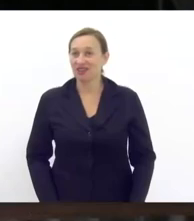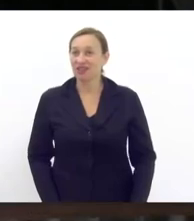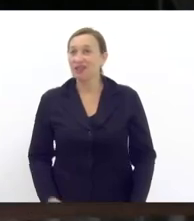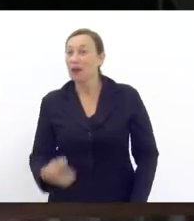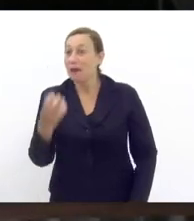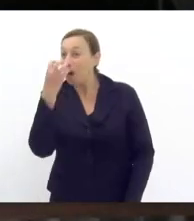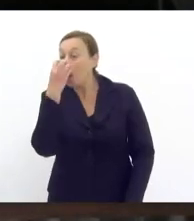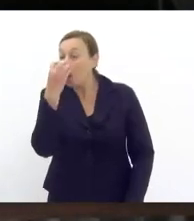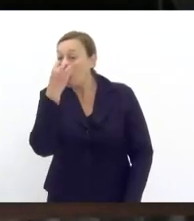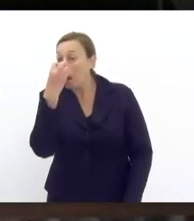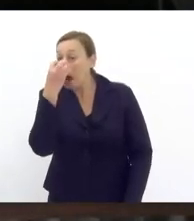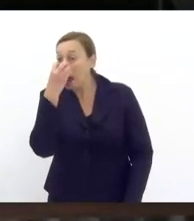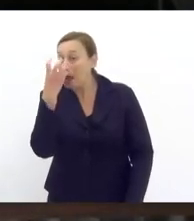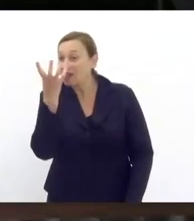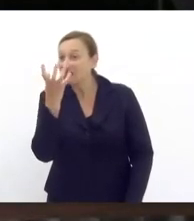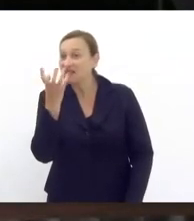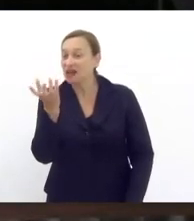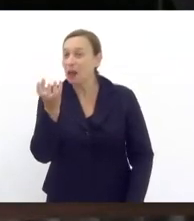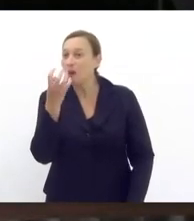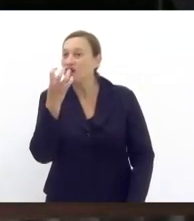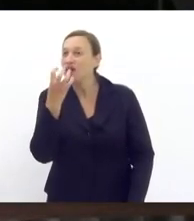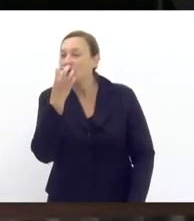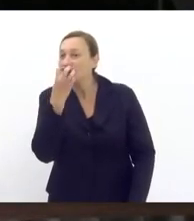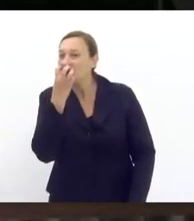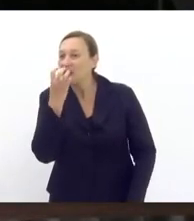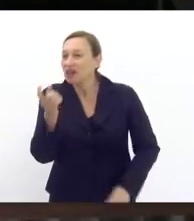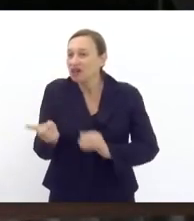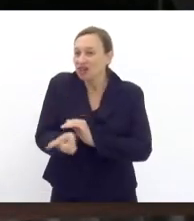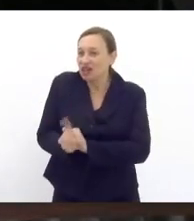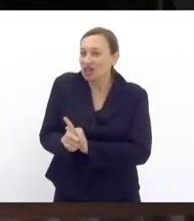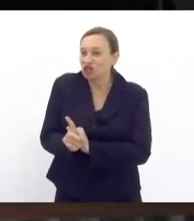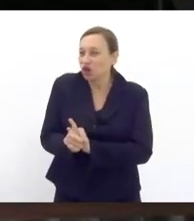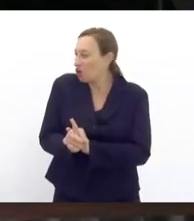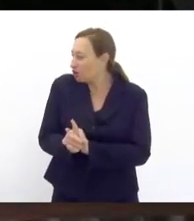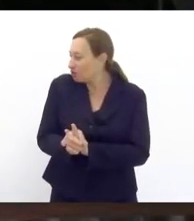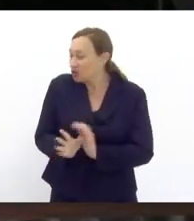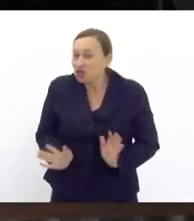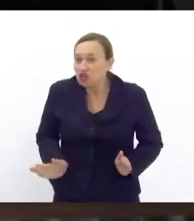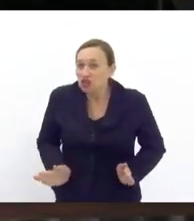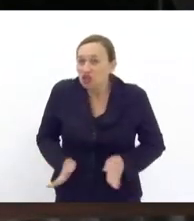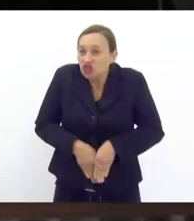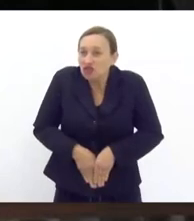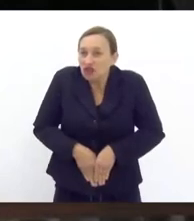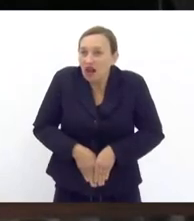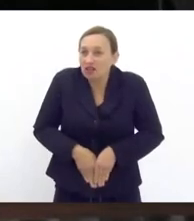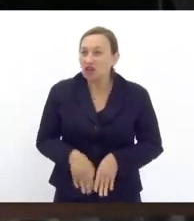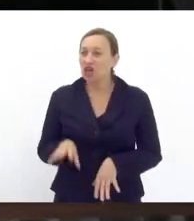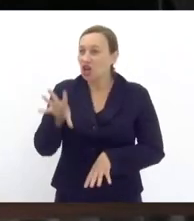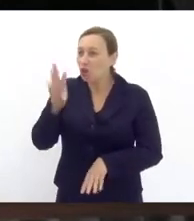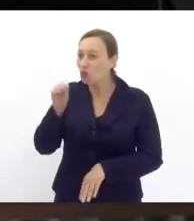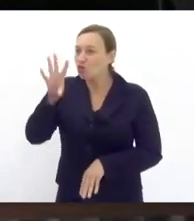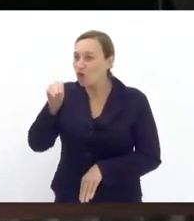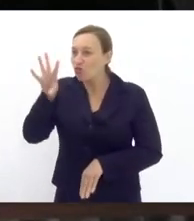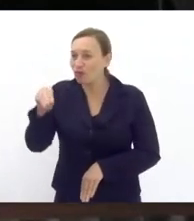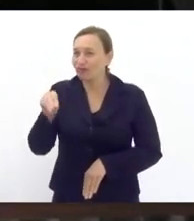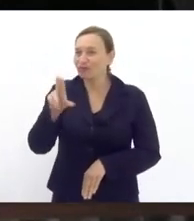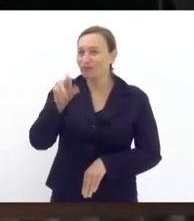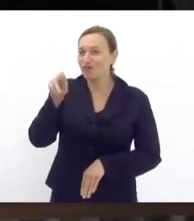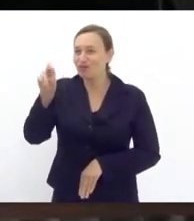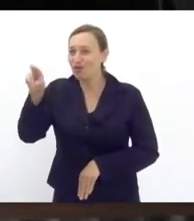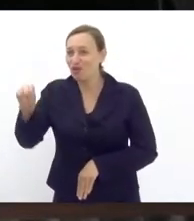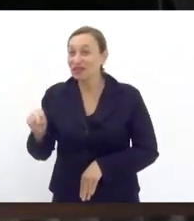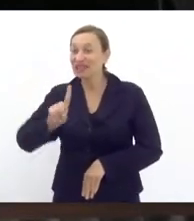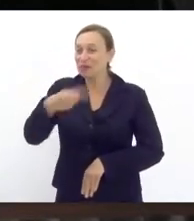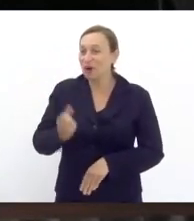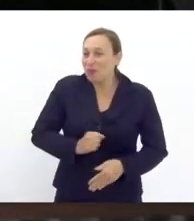fralda. O deputado Rodrigo Amorim se comporta como um bulldog de fralda, que é aquele que late e depois se caga